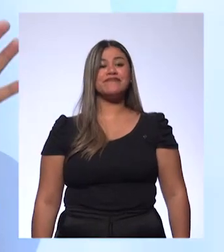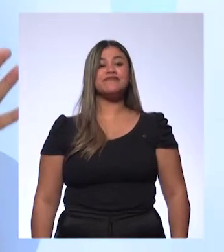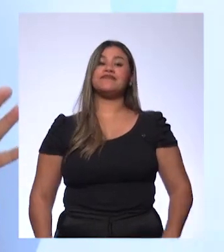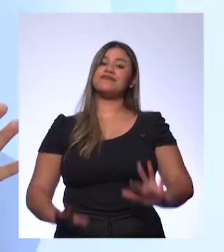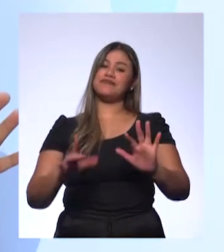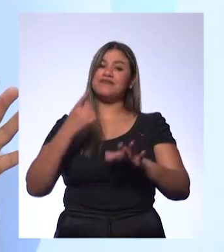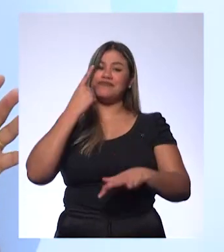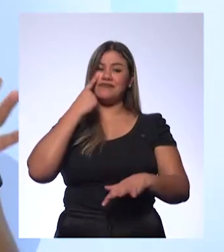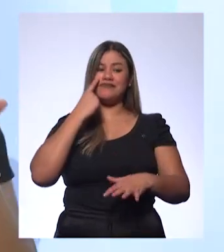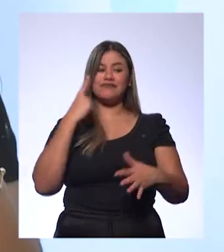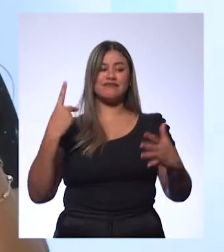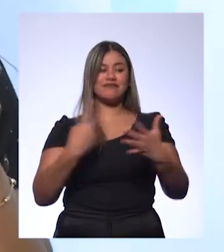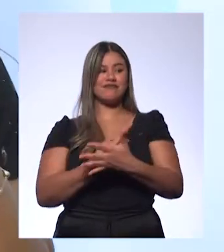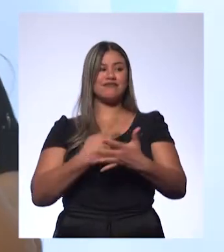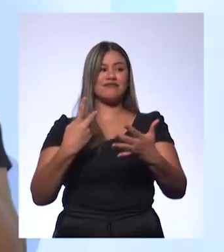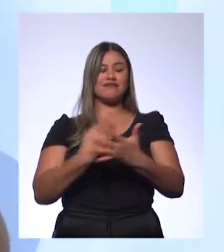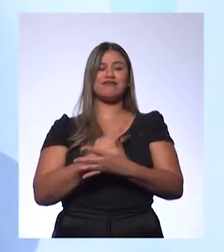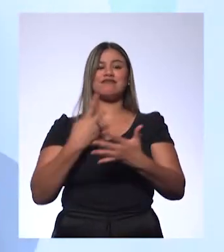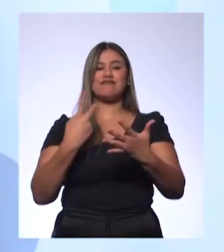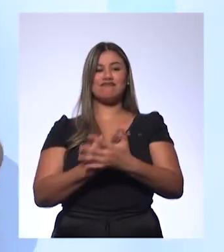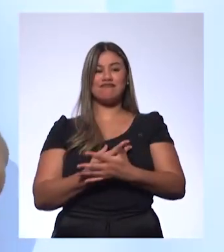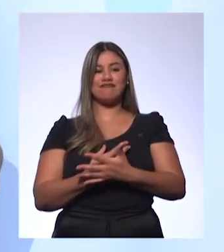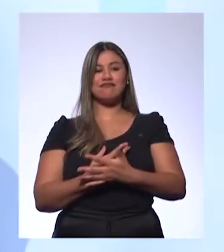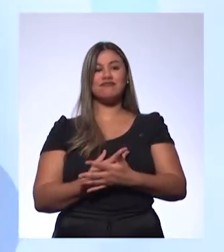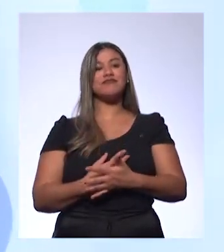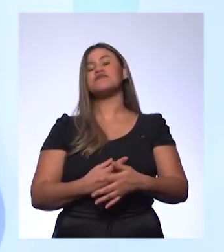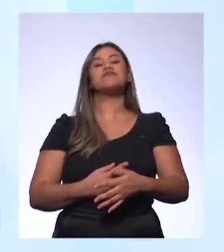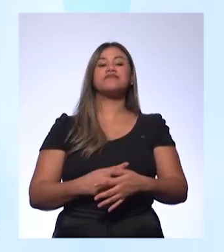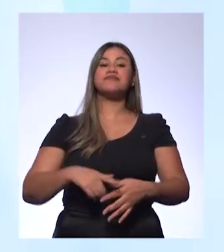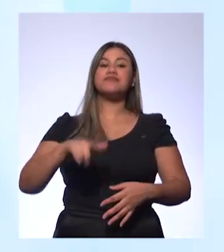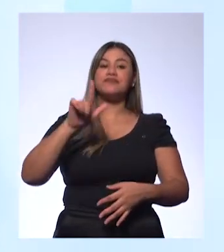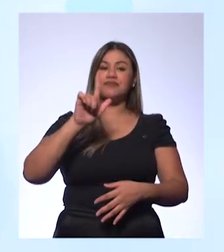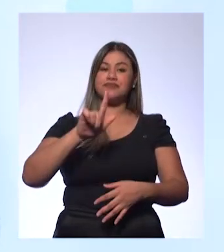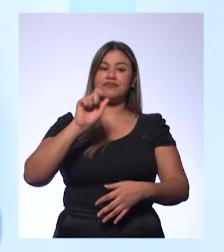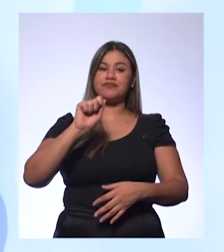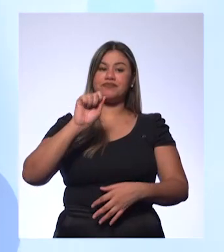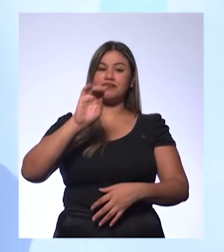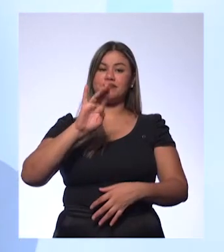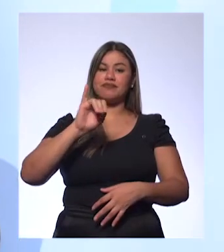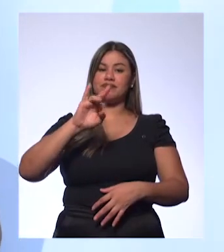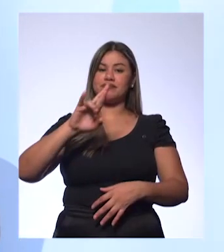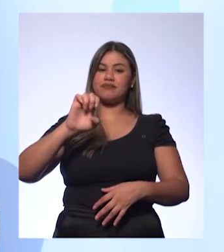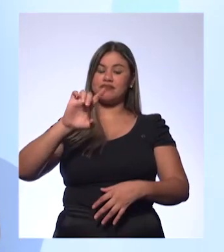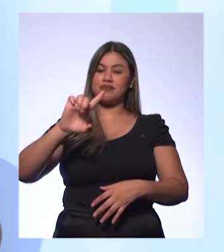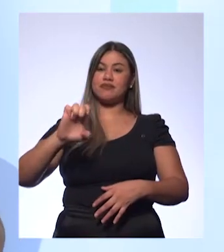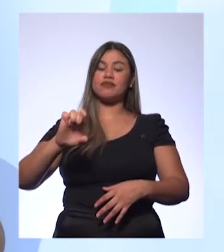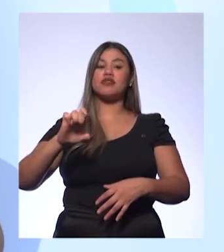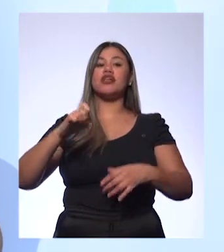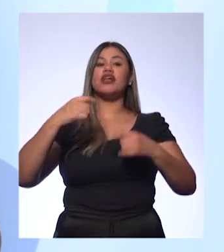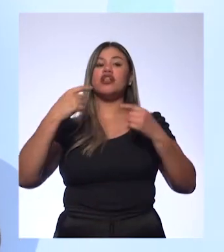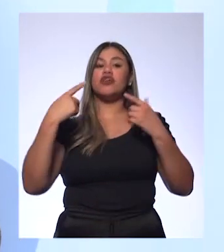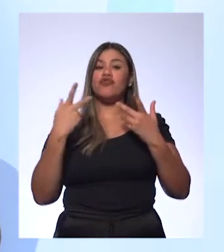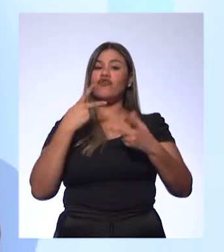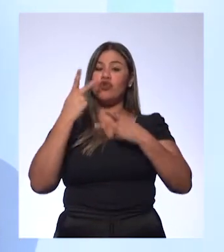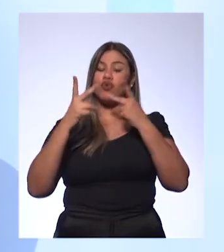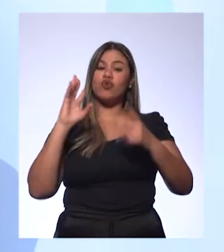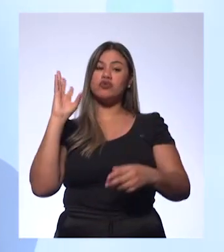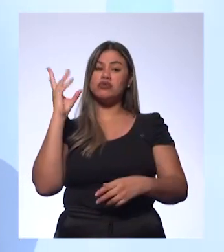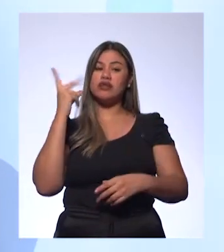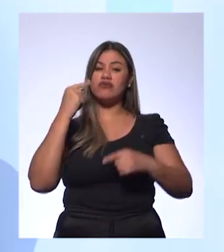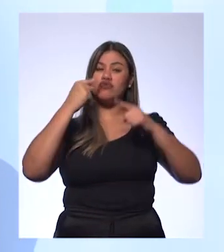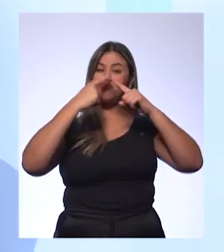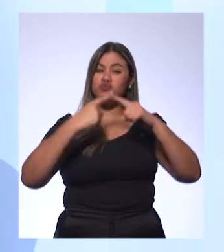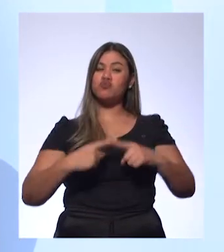deu errado aí. Então, a Gabriele tinha colocado, então, como competência desafio, como competência que